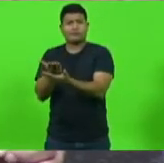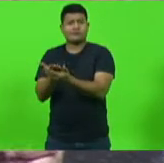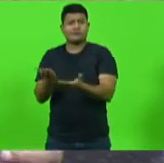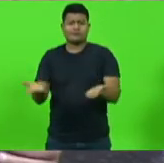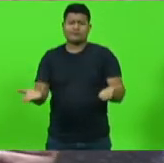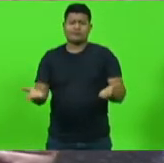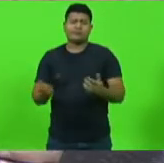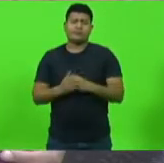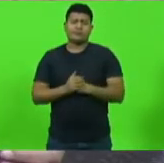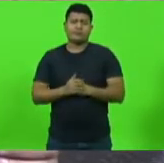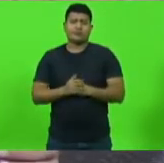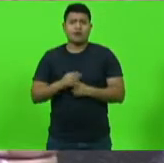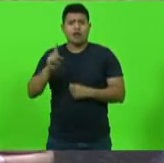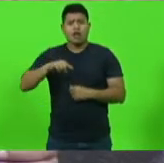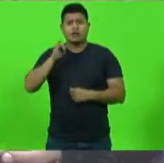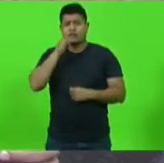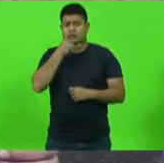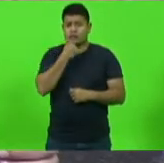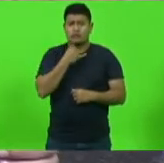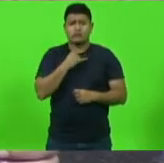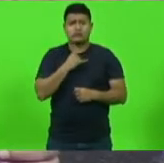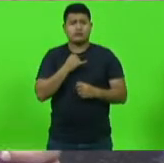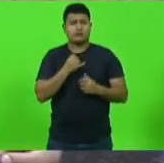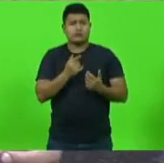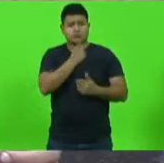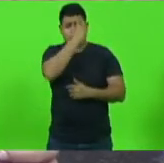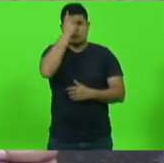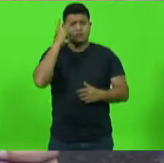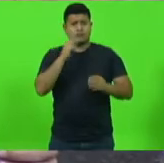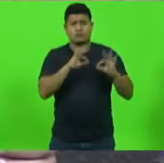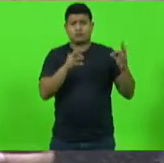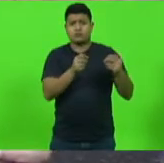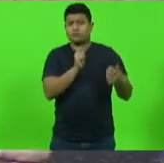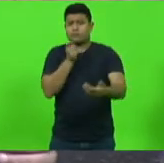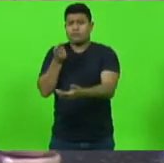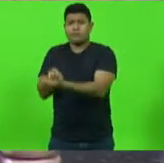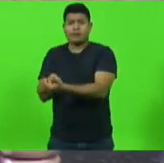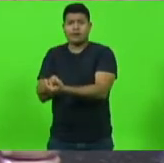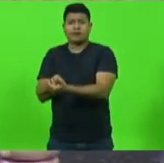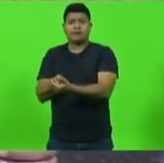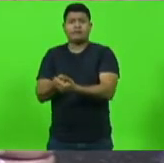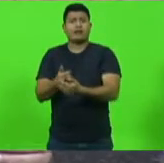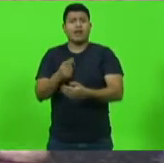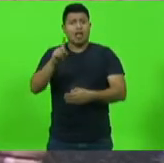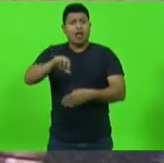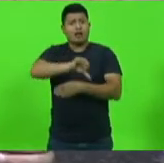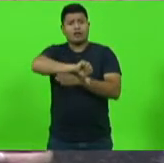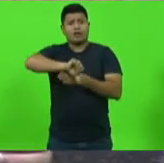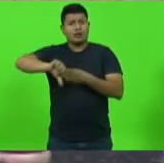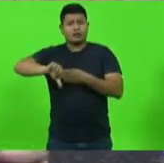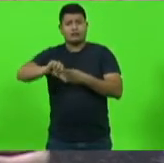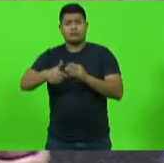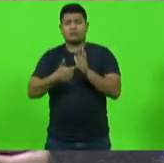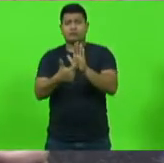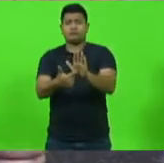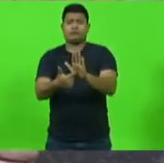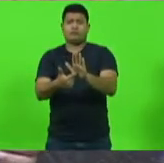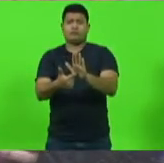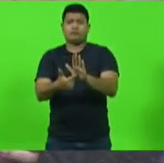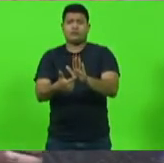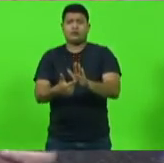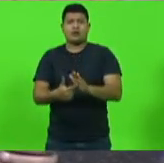isso é muito triste para quem paga, isso é imoral para quem apresenta,